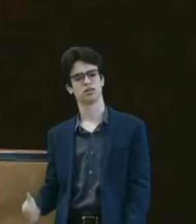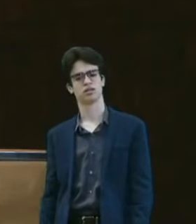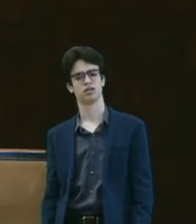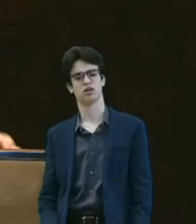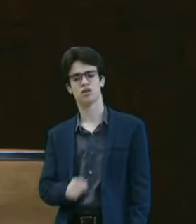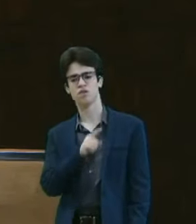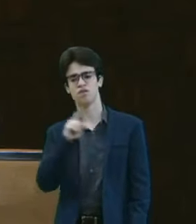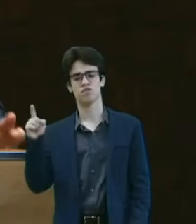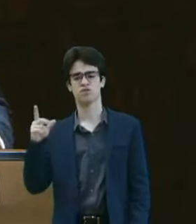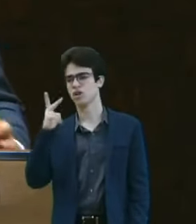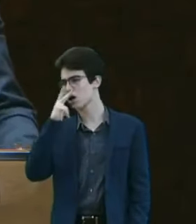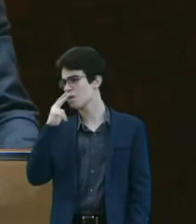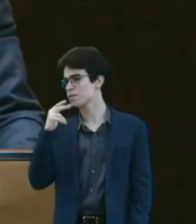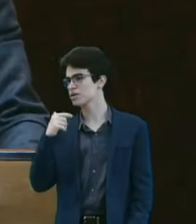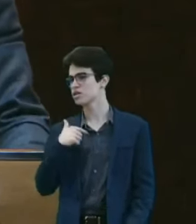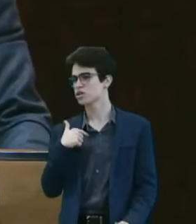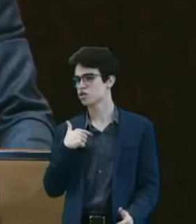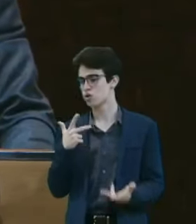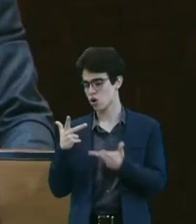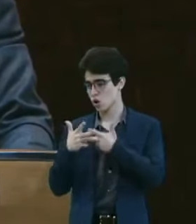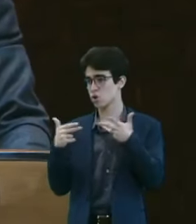O que você tem alimentado?